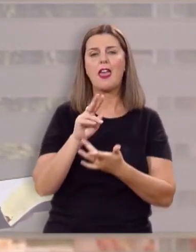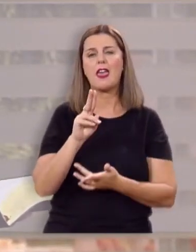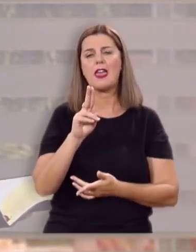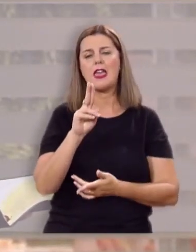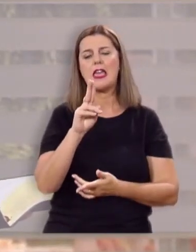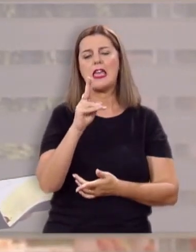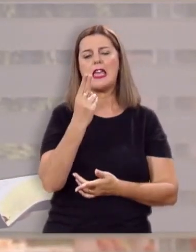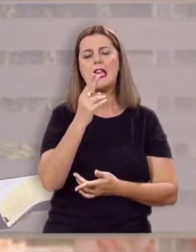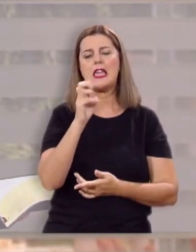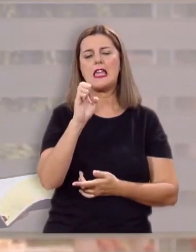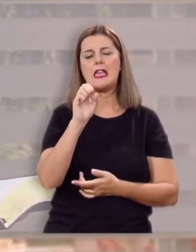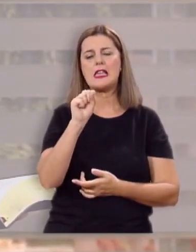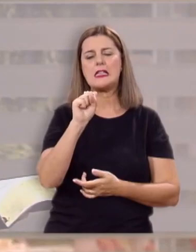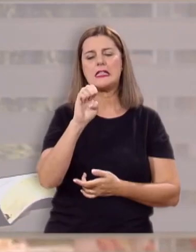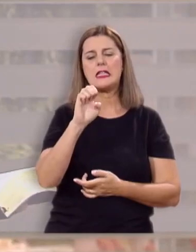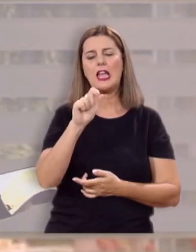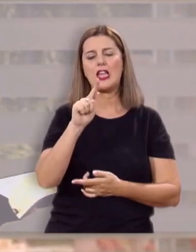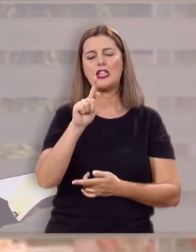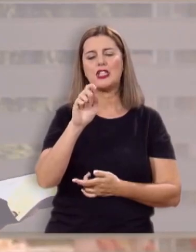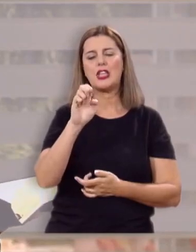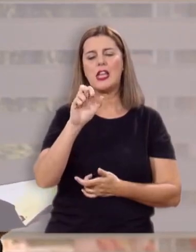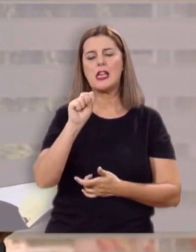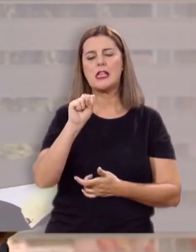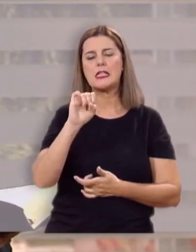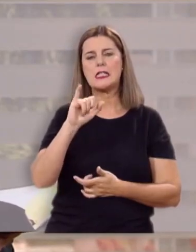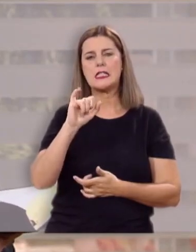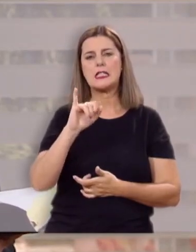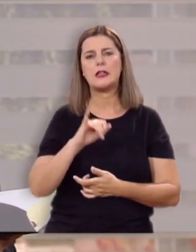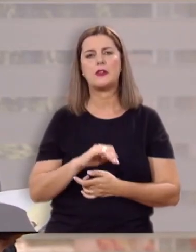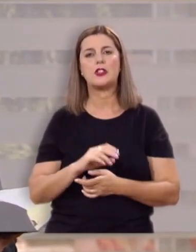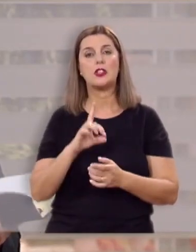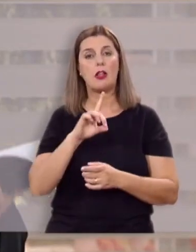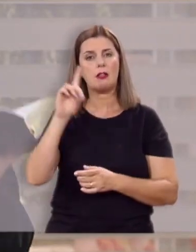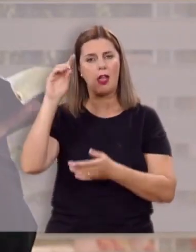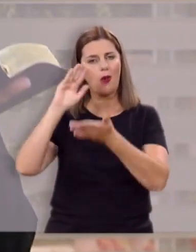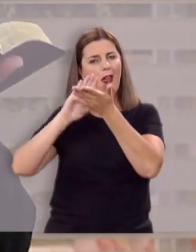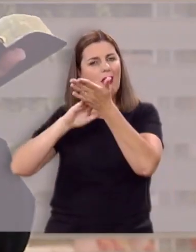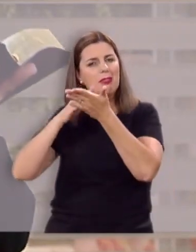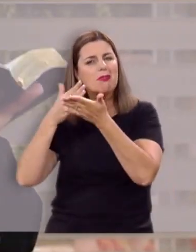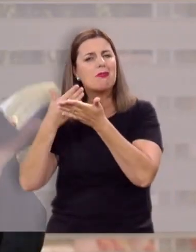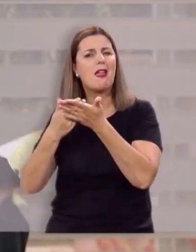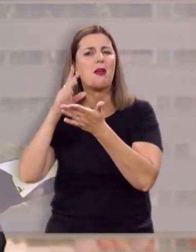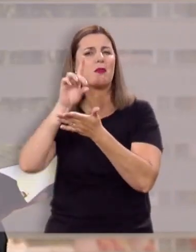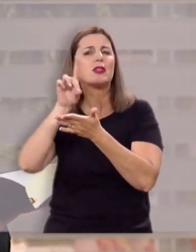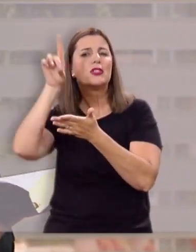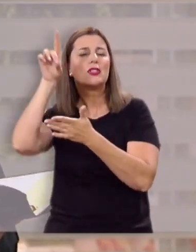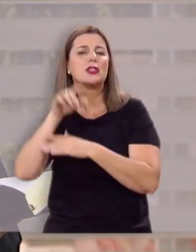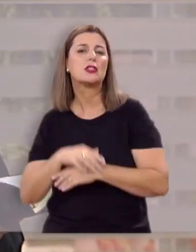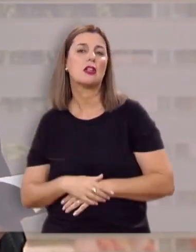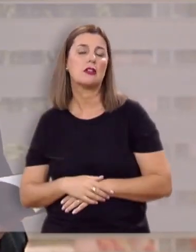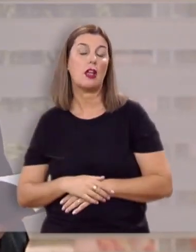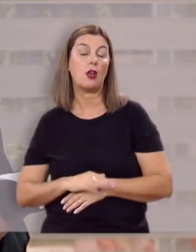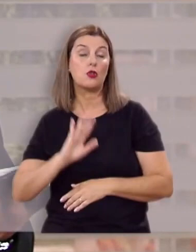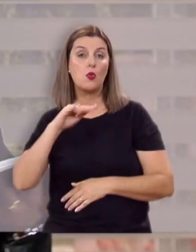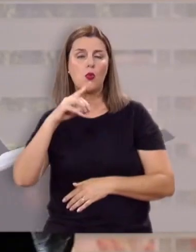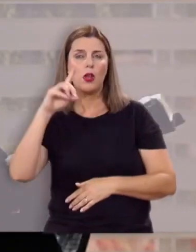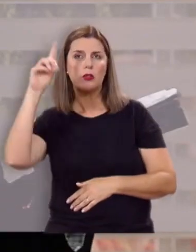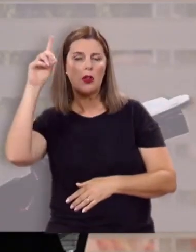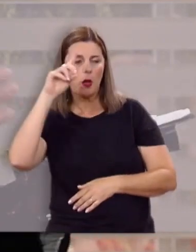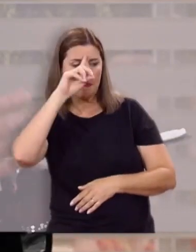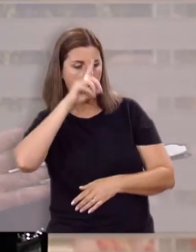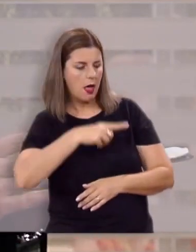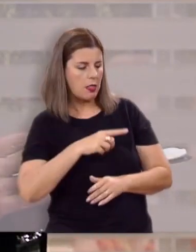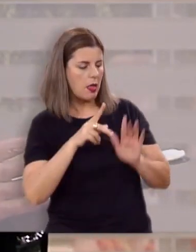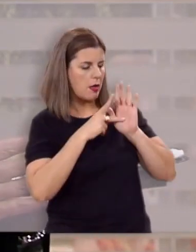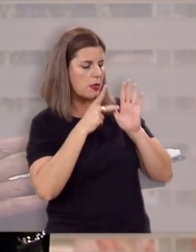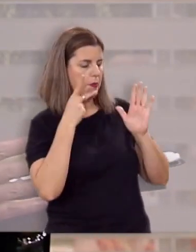a exegese de Deus. Ele é o intérprete de Deus. Quando Deus mandava